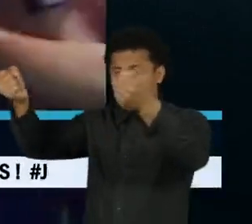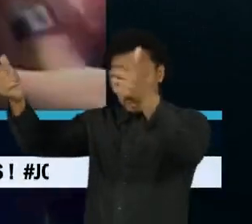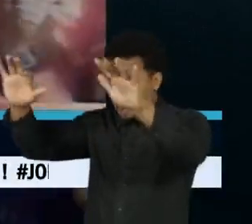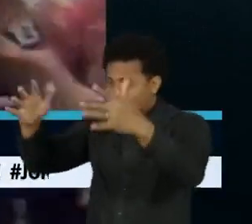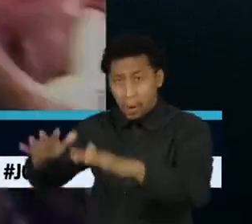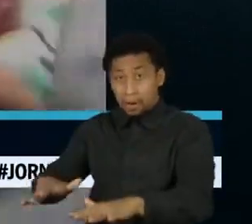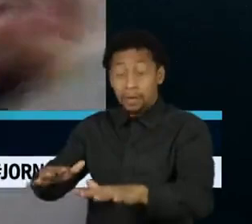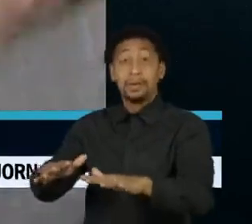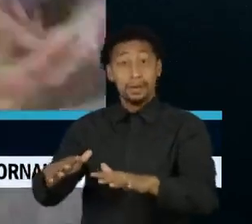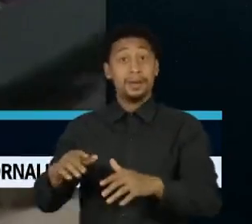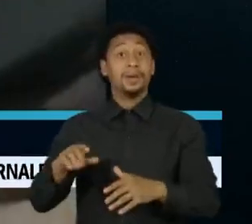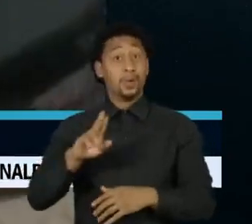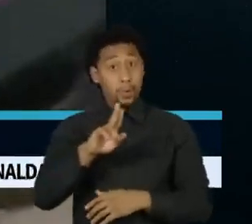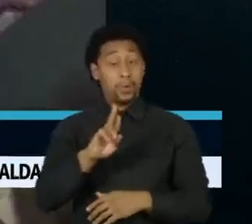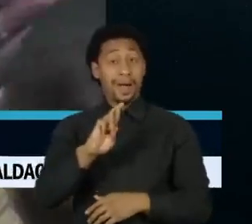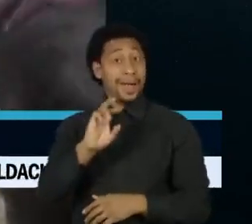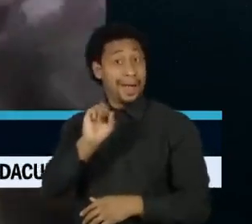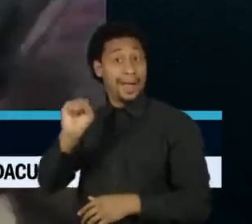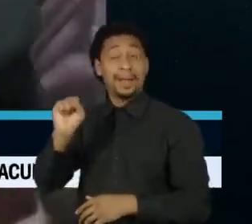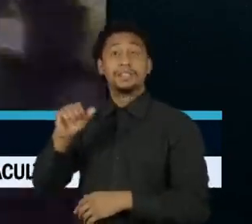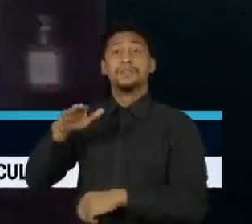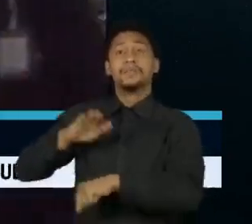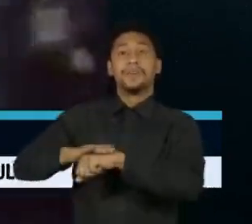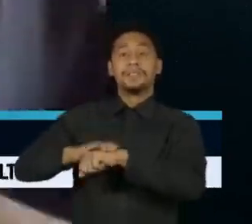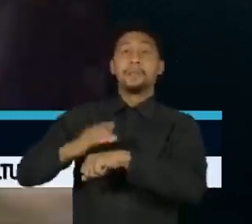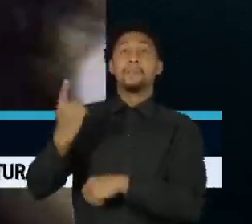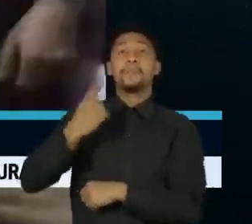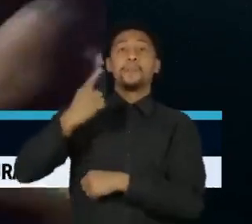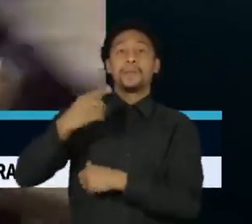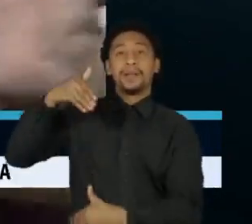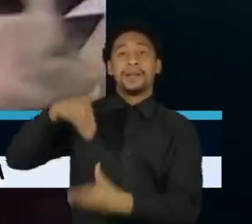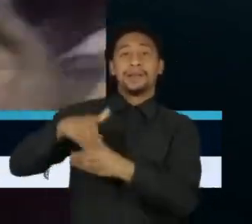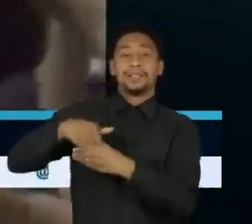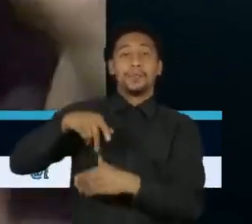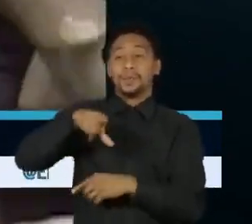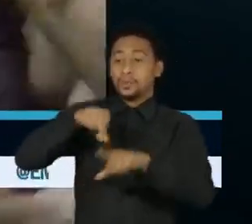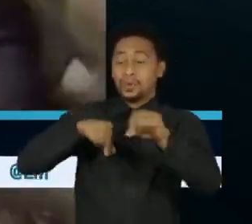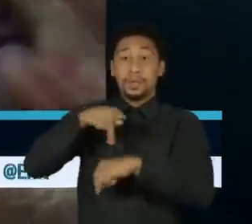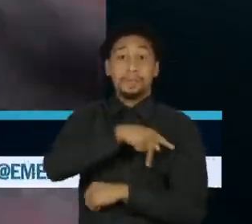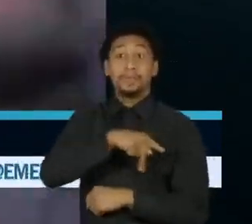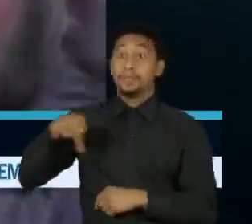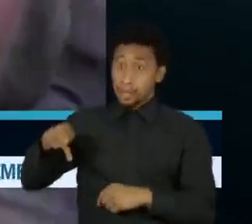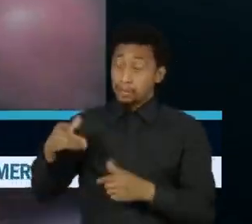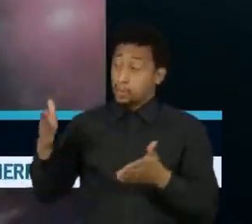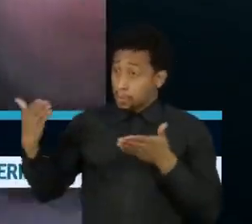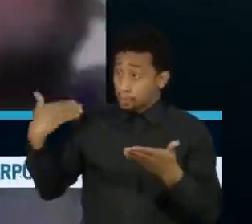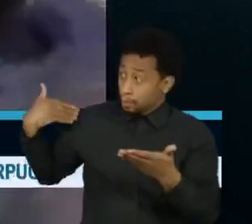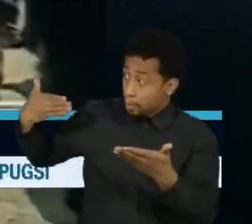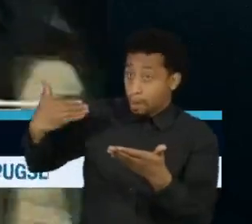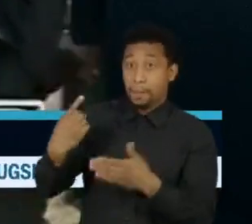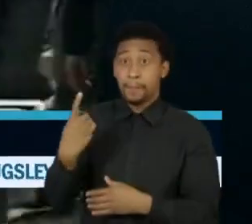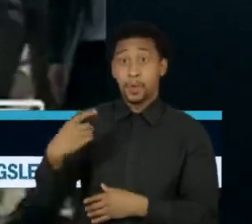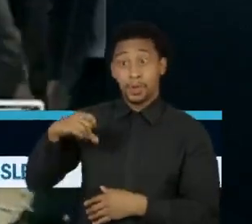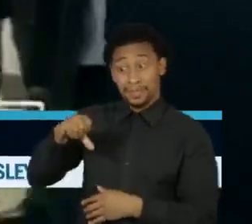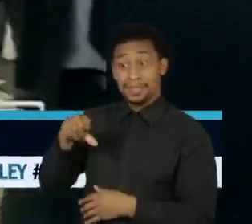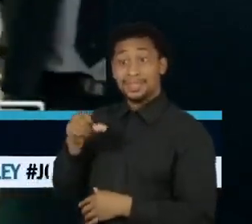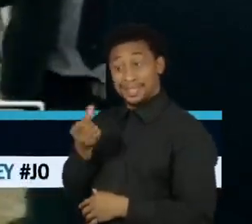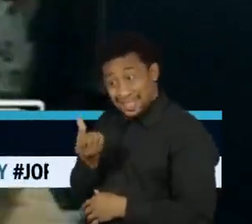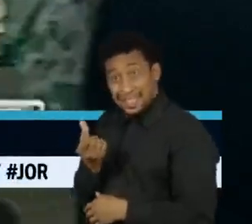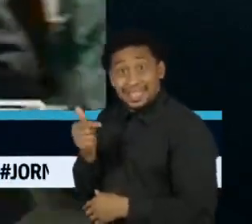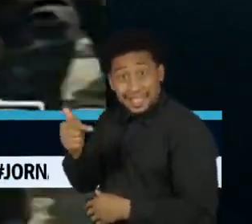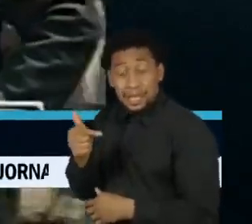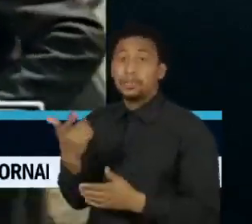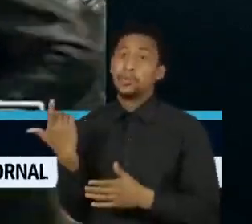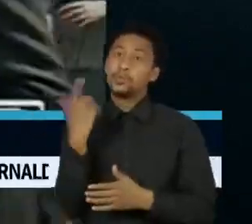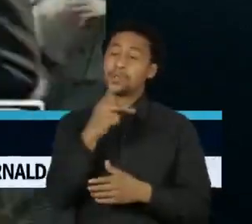primeiras eleições para presidente desde a Revolução de 1917. Gorbachev tomou posse e recebeu o Prêmio Nobel da